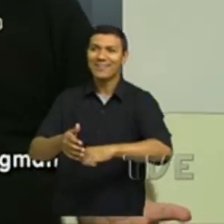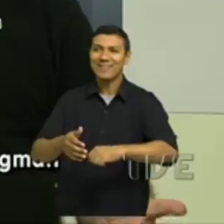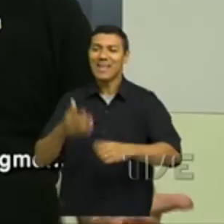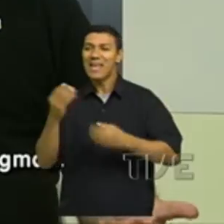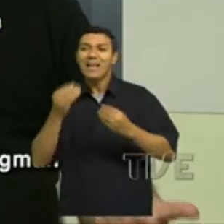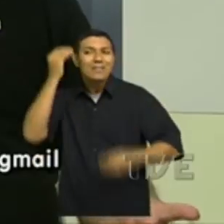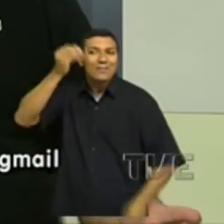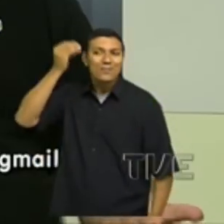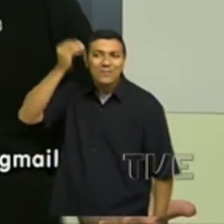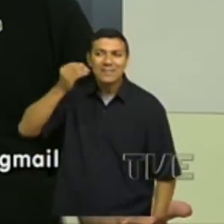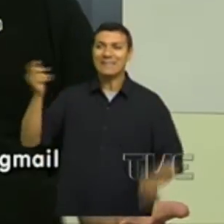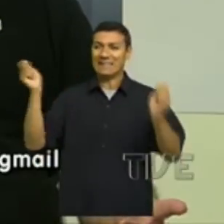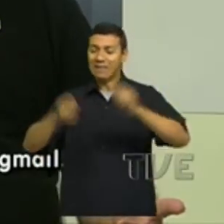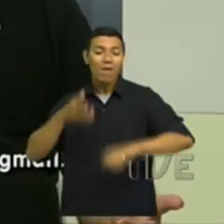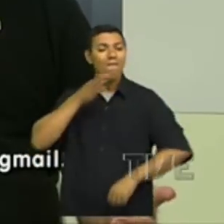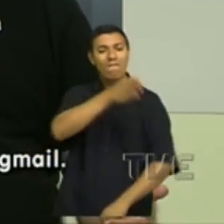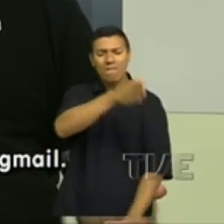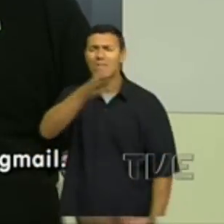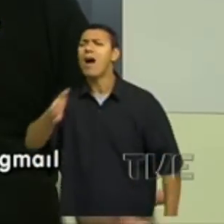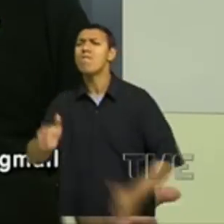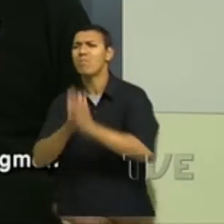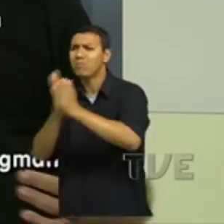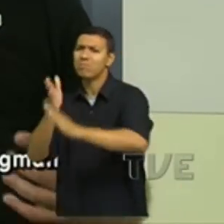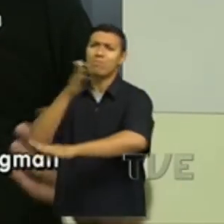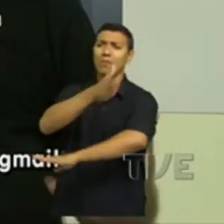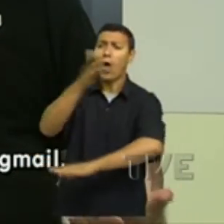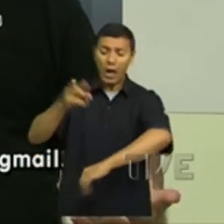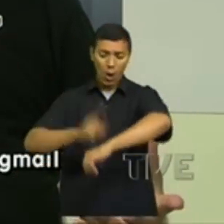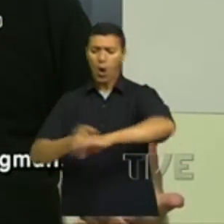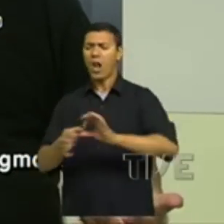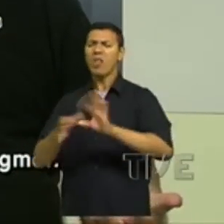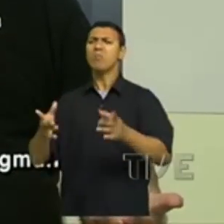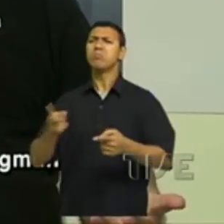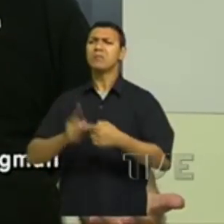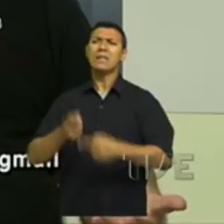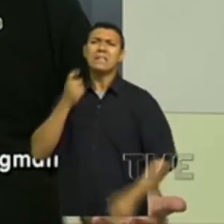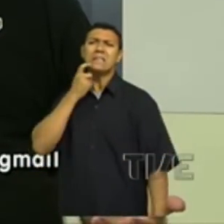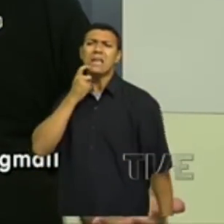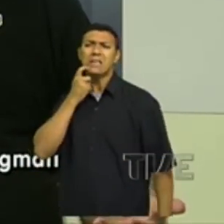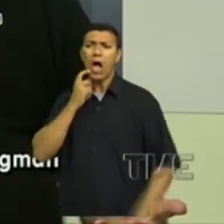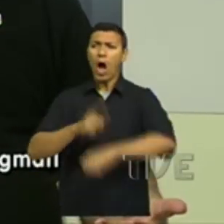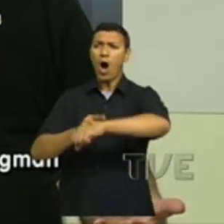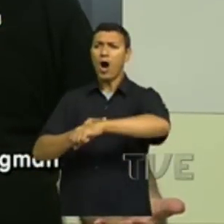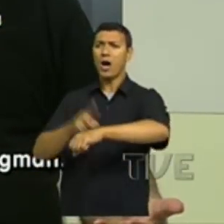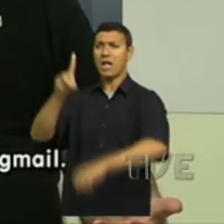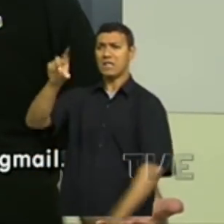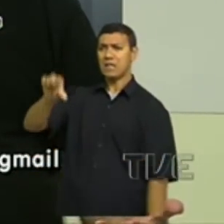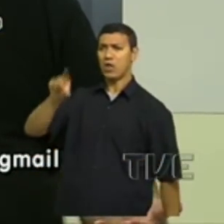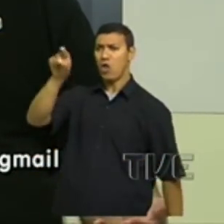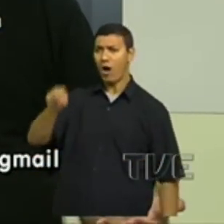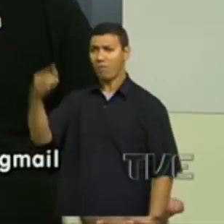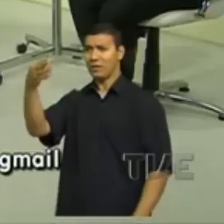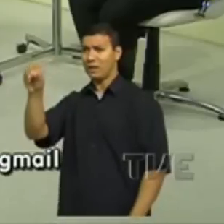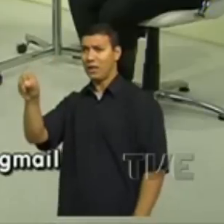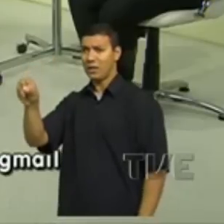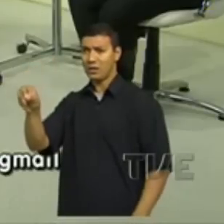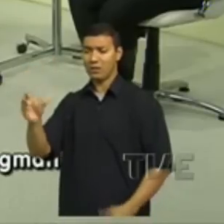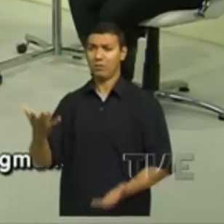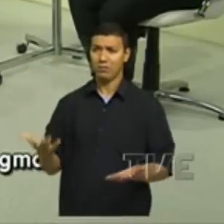dessa experiência tem que ir. Quem tiver disponível, porque sexta-feira, 7h30. Saiu do trabalho, pode...